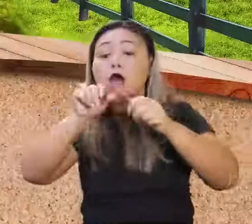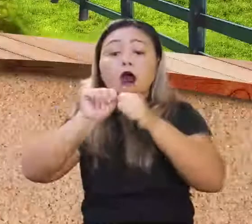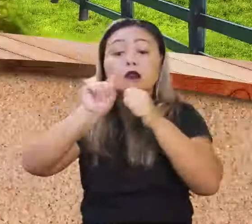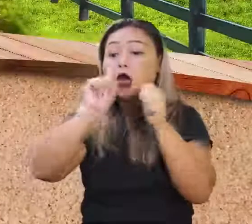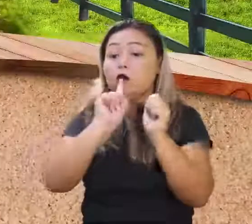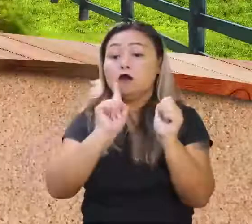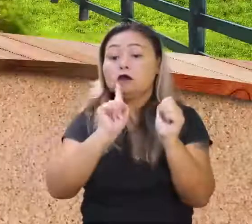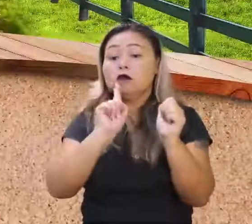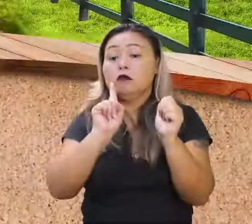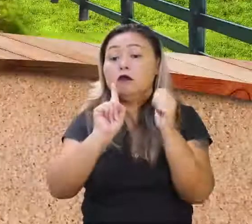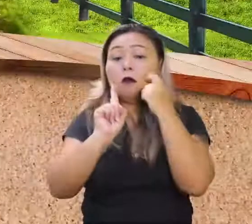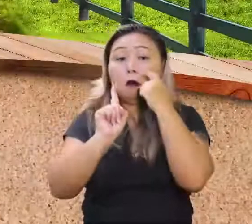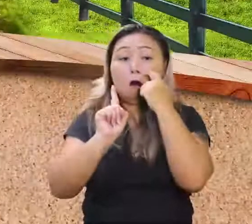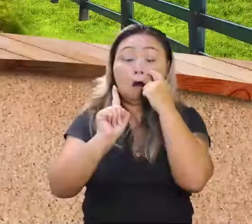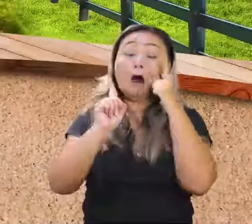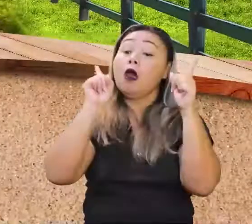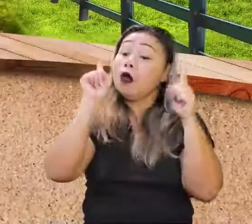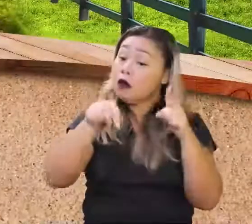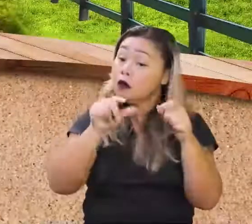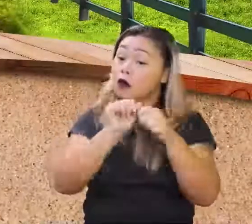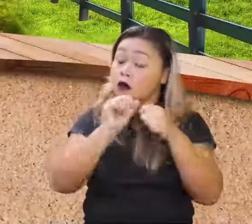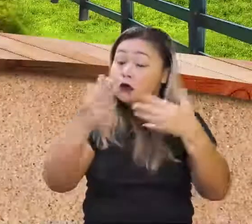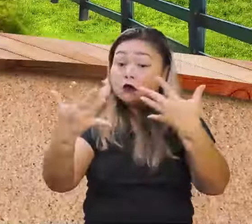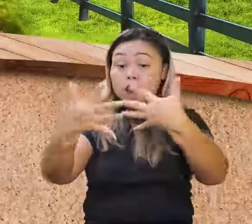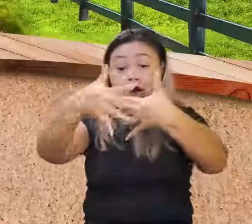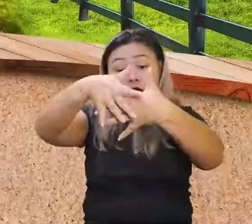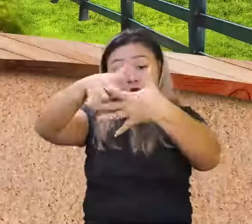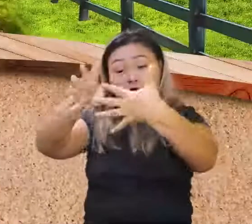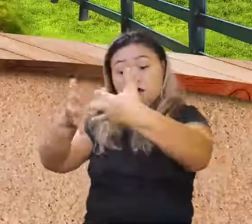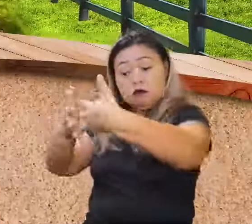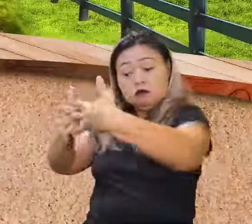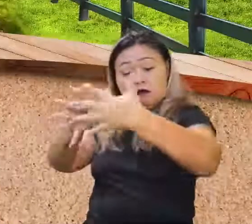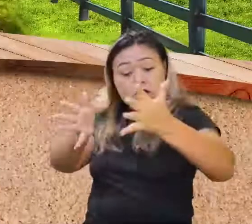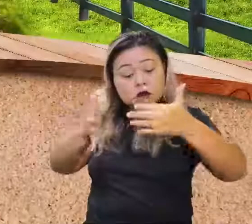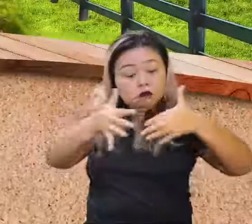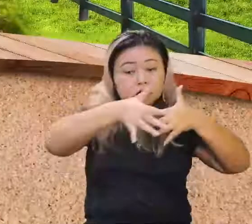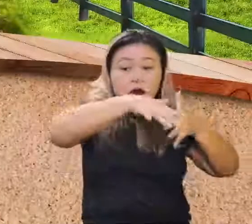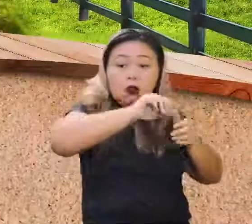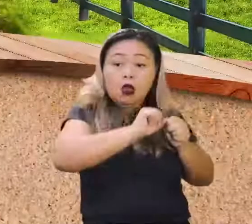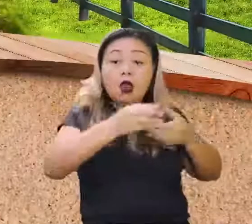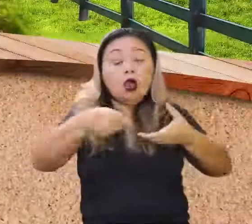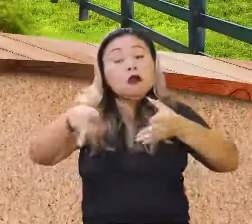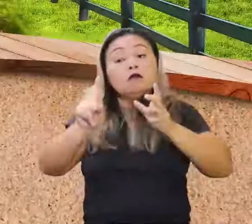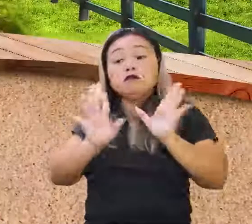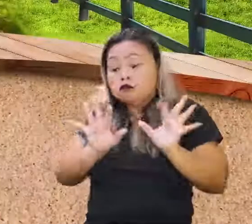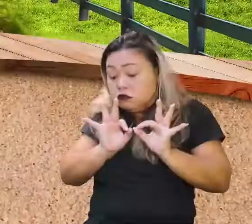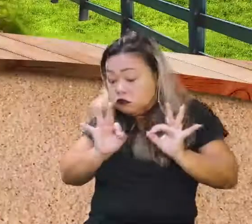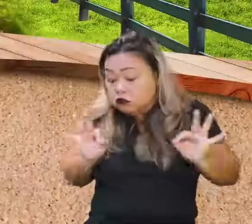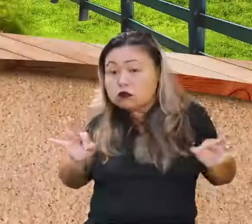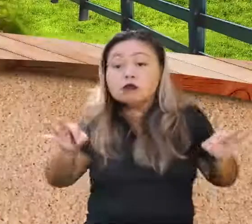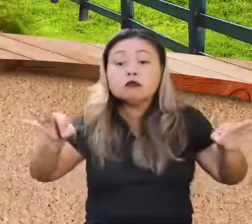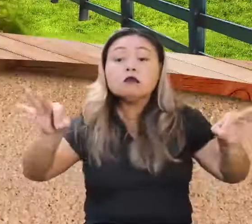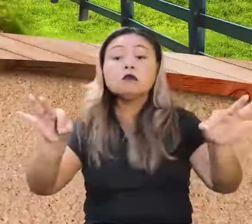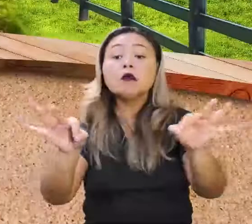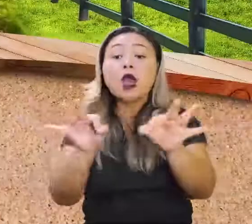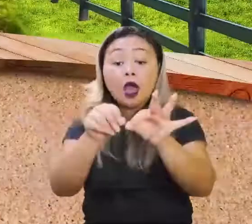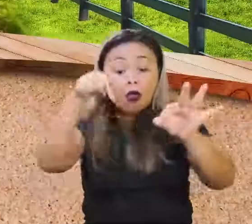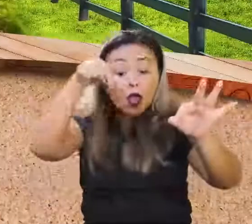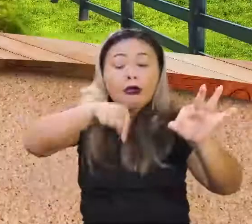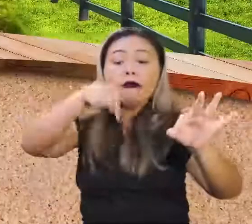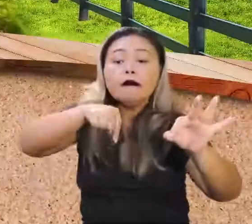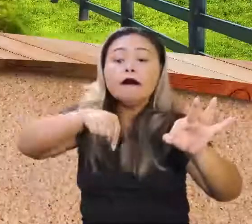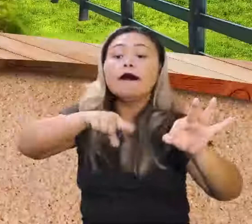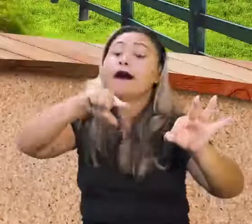dividido em piquetes. Então ele fica delimitado de uma pequena área proporcional na qual ele vai